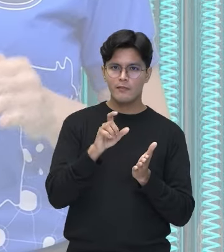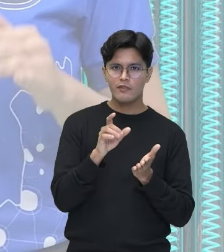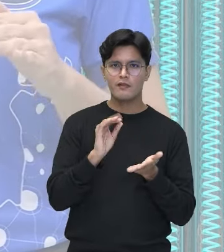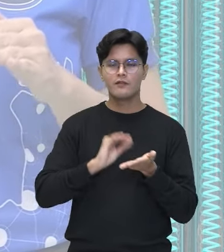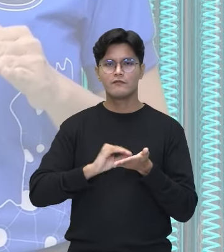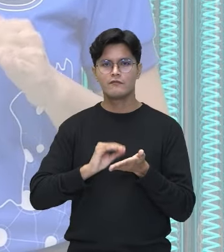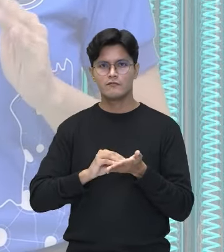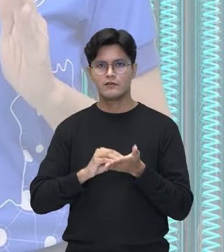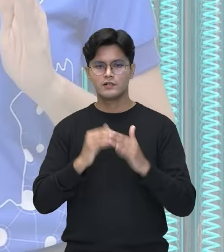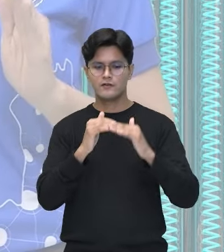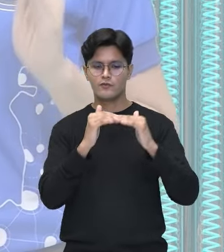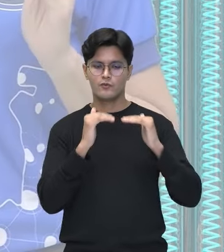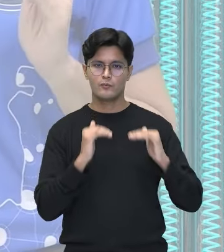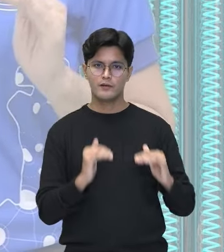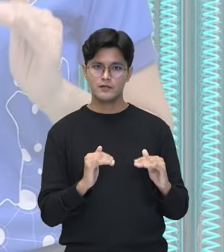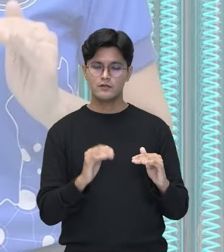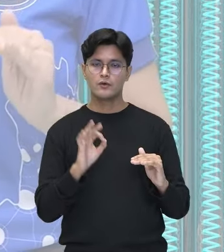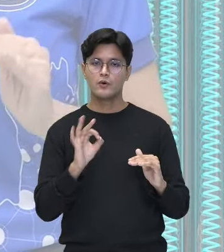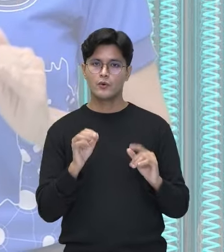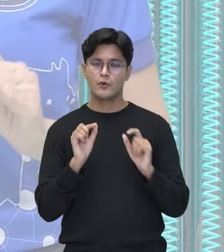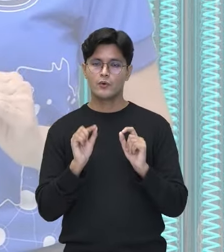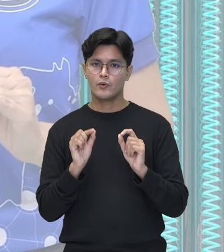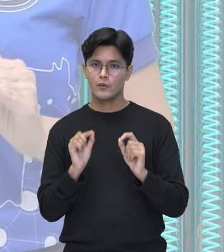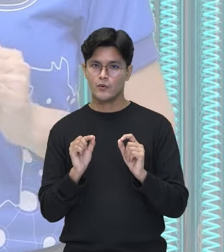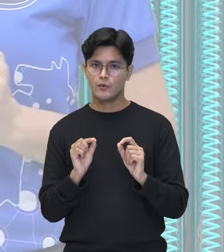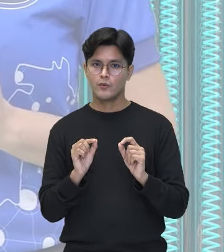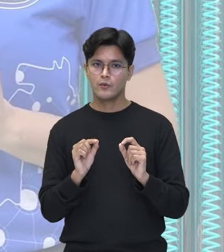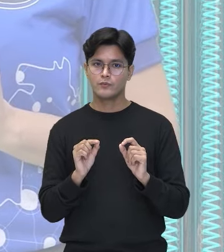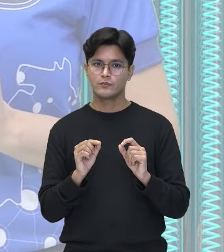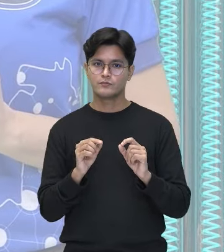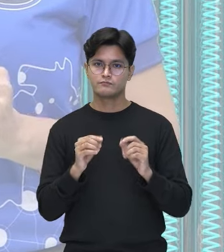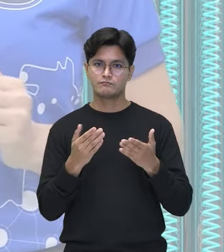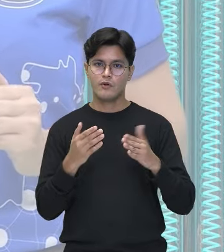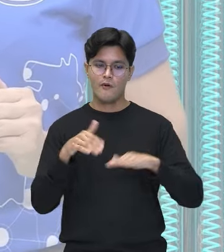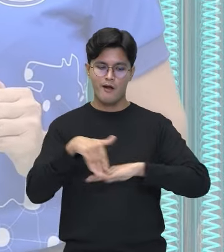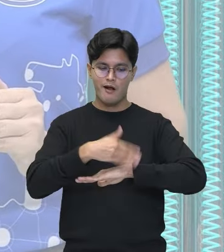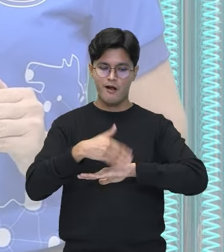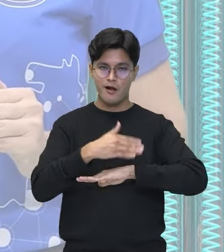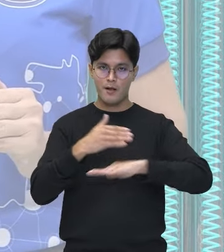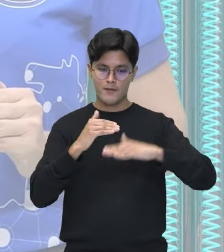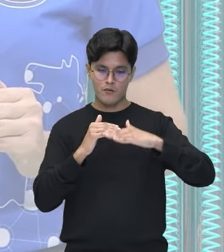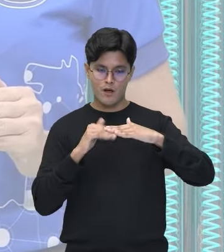under, essa passagem é uma passagem inferior, né? Abaixo.